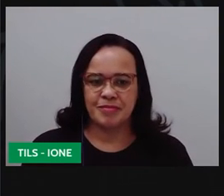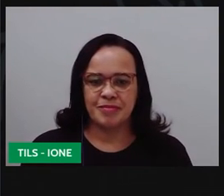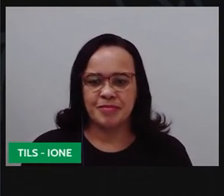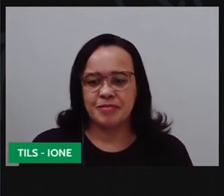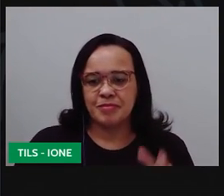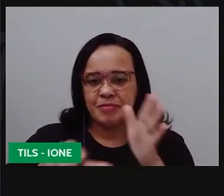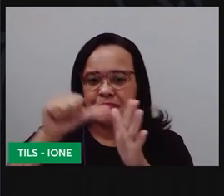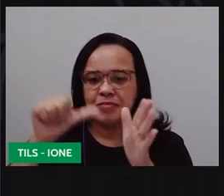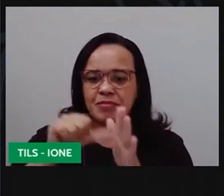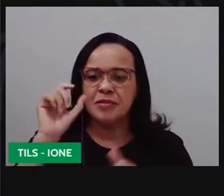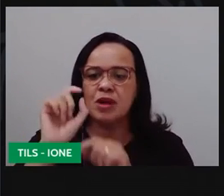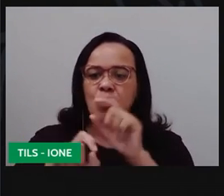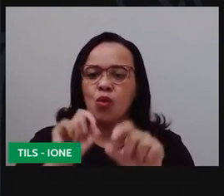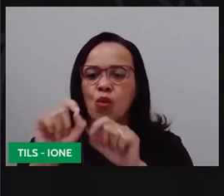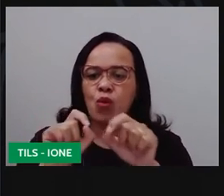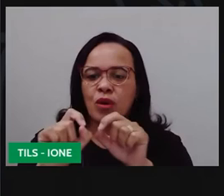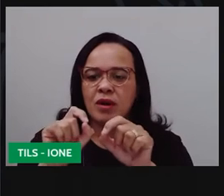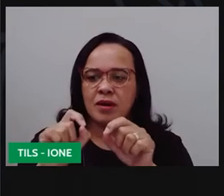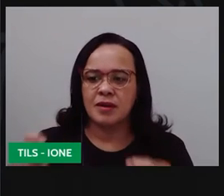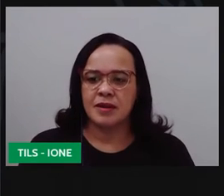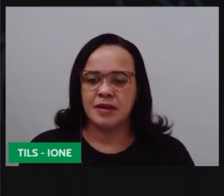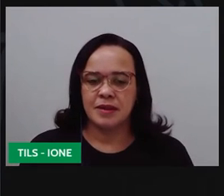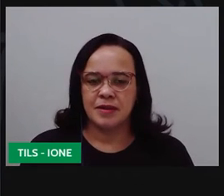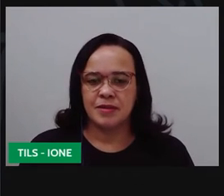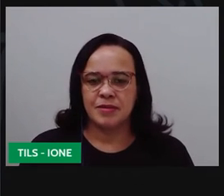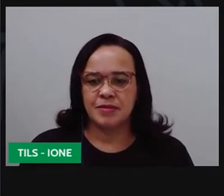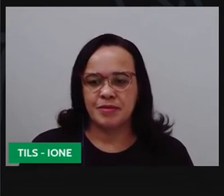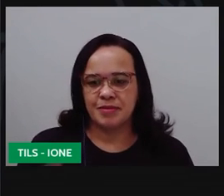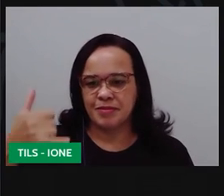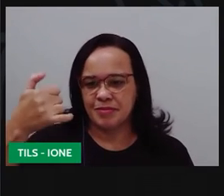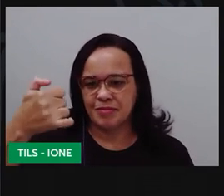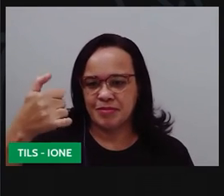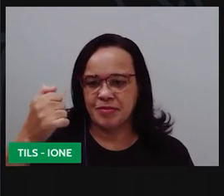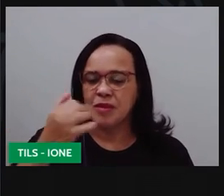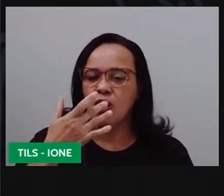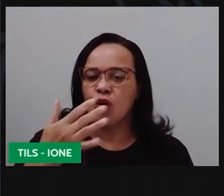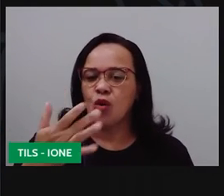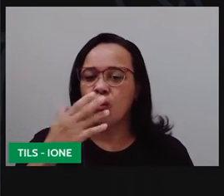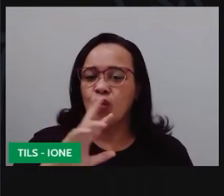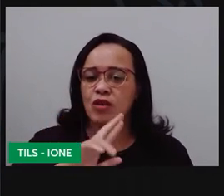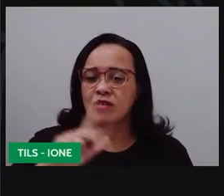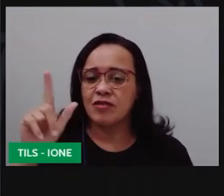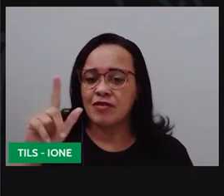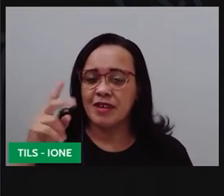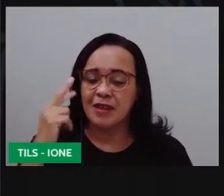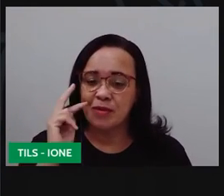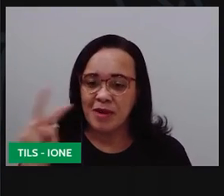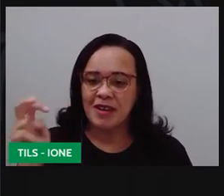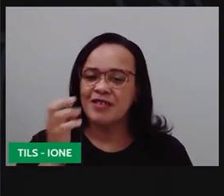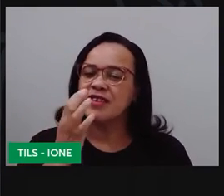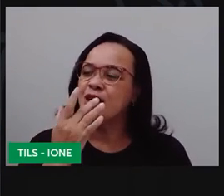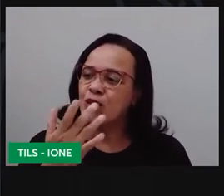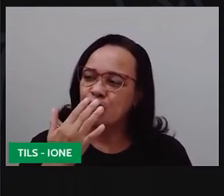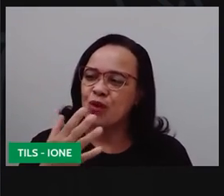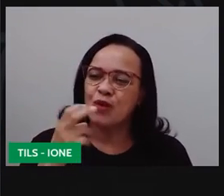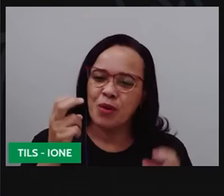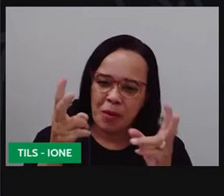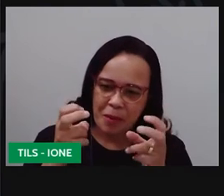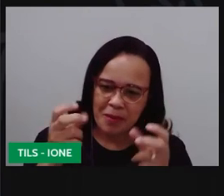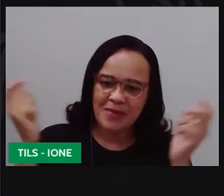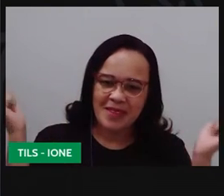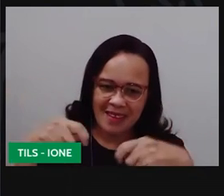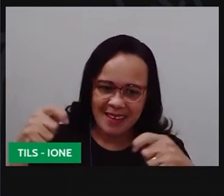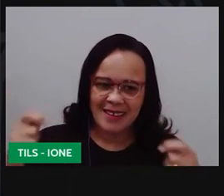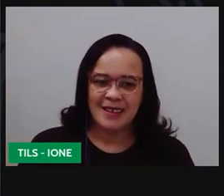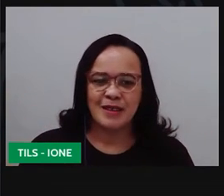primeiro eu tenho que até pegar um piloto de uma cor diferente para nós ficar colorida então eu tenho